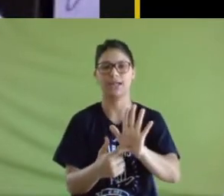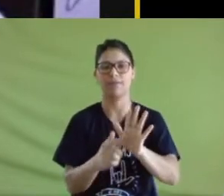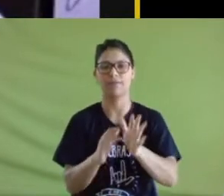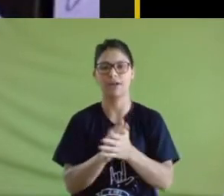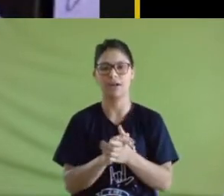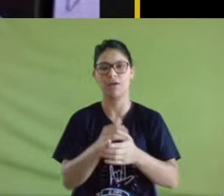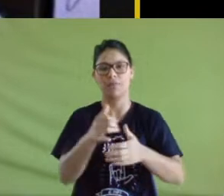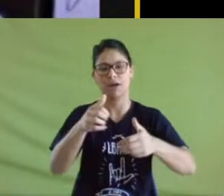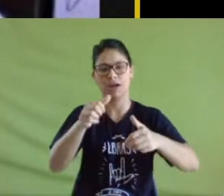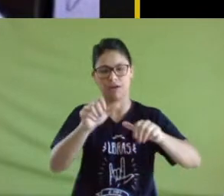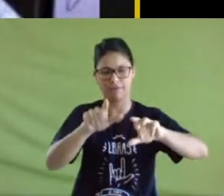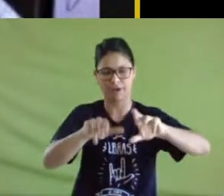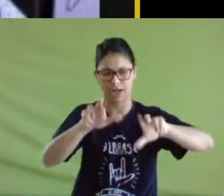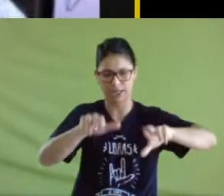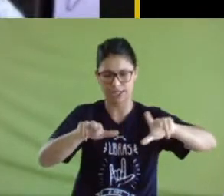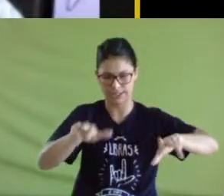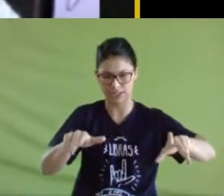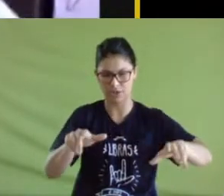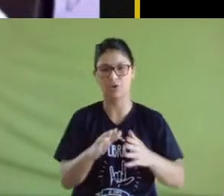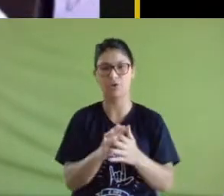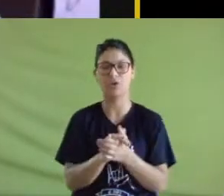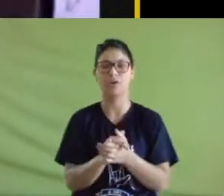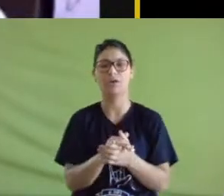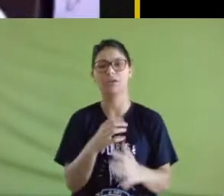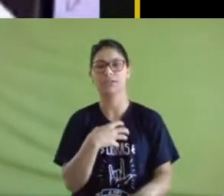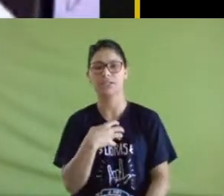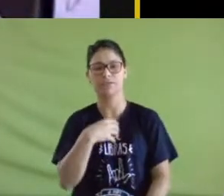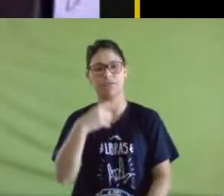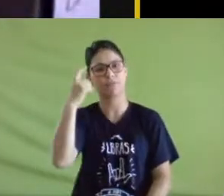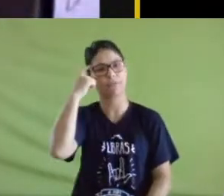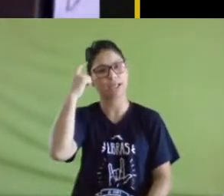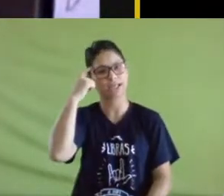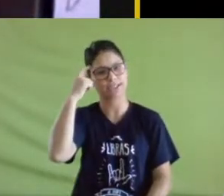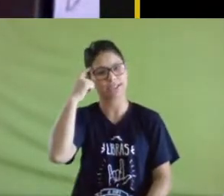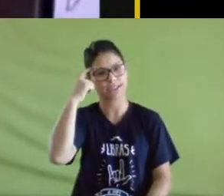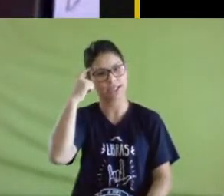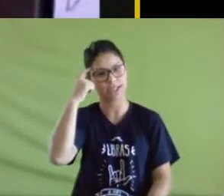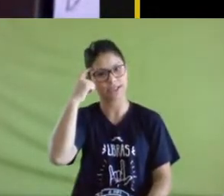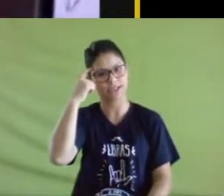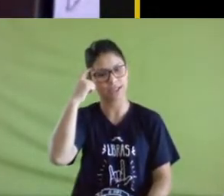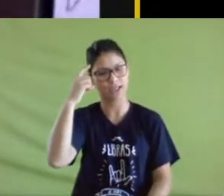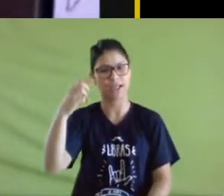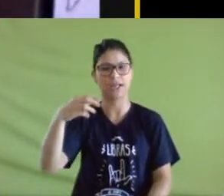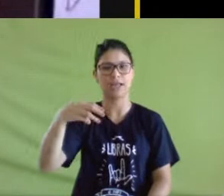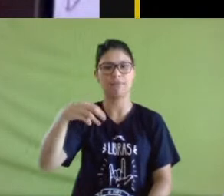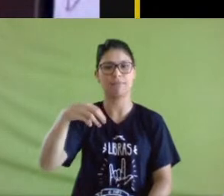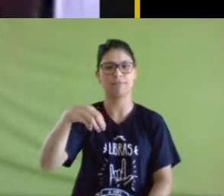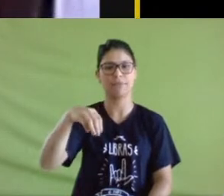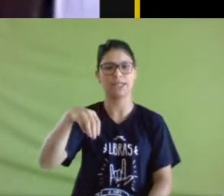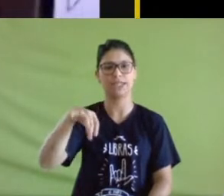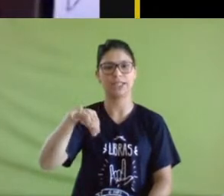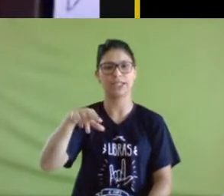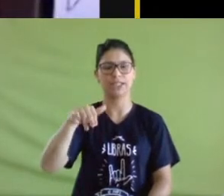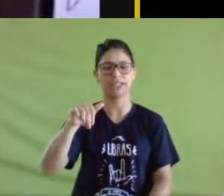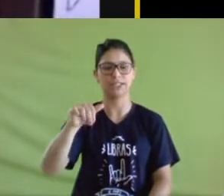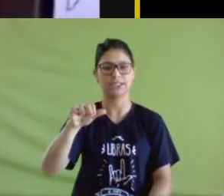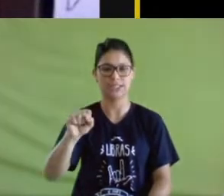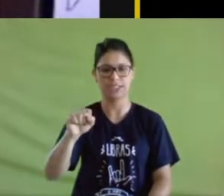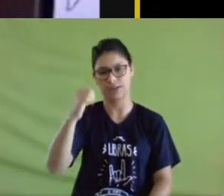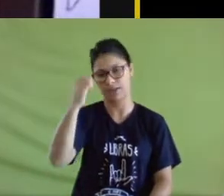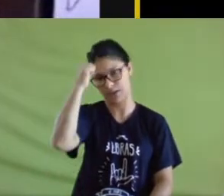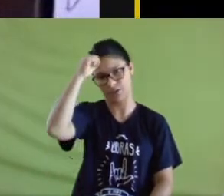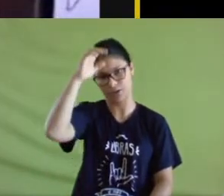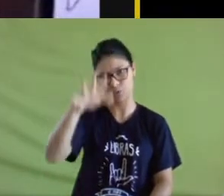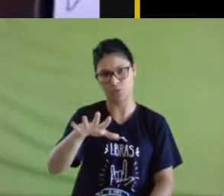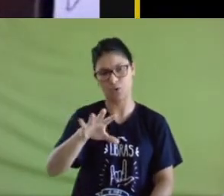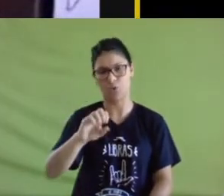uma variação. Então, nesse sentido, se a gente pensa em termos da mímesis definida pelo Aristóteles, ou então